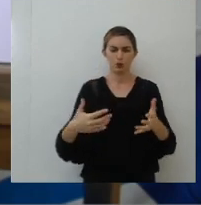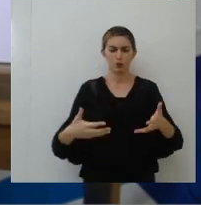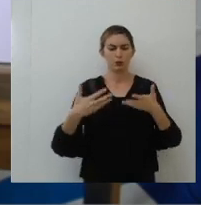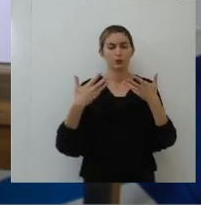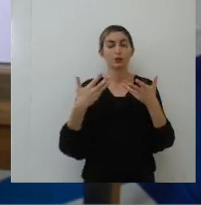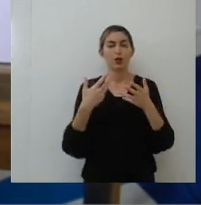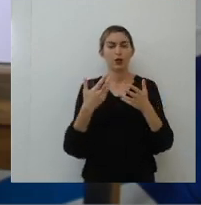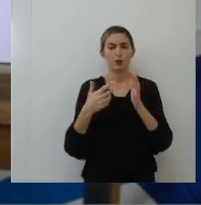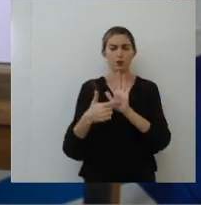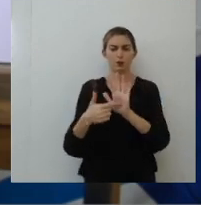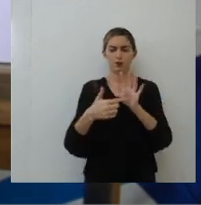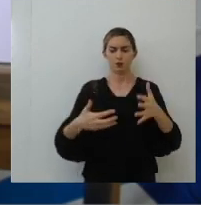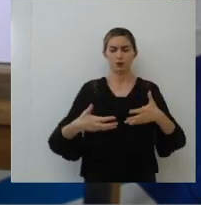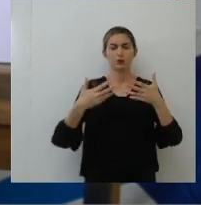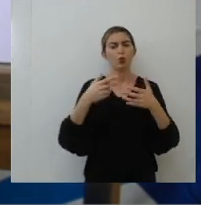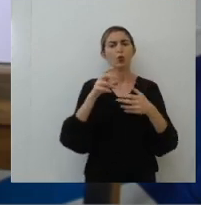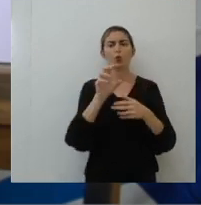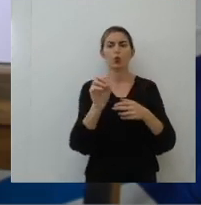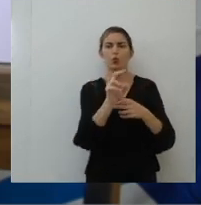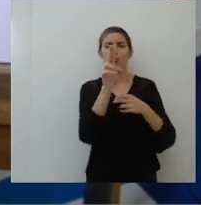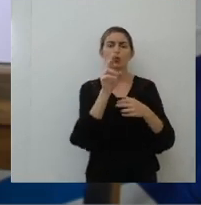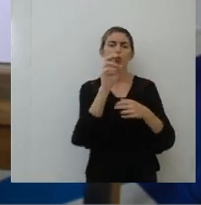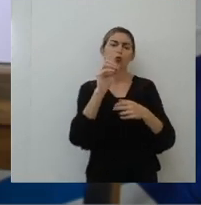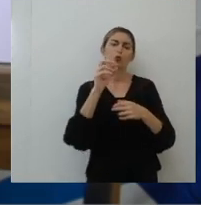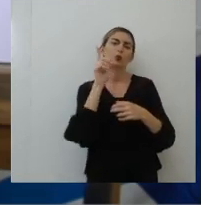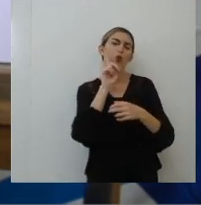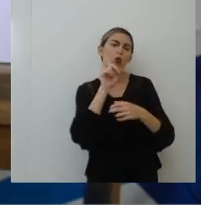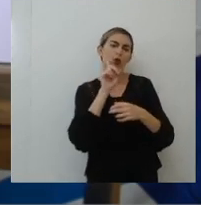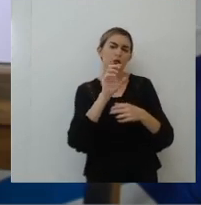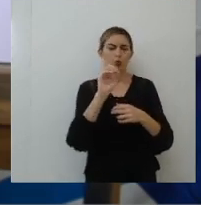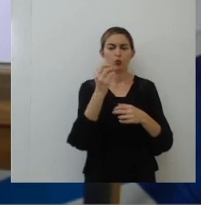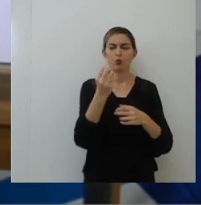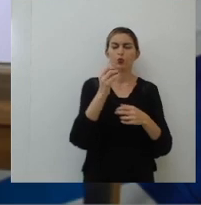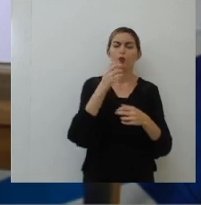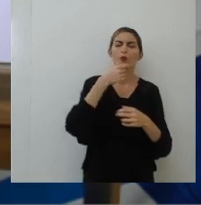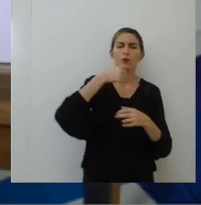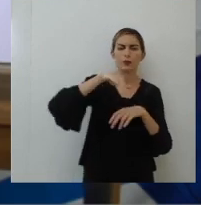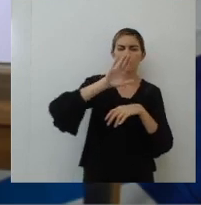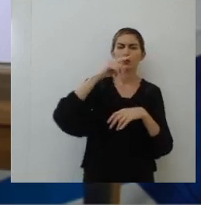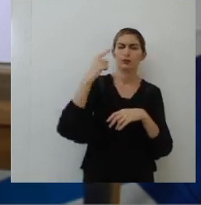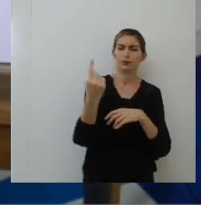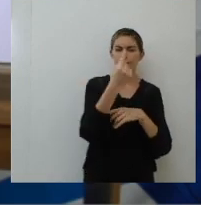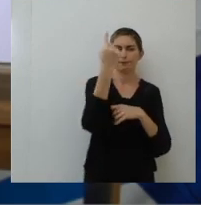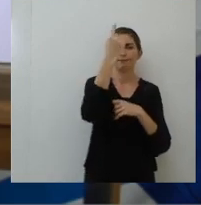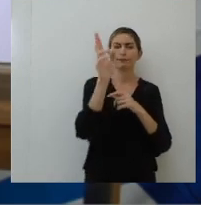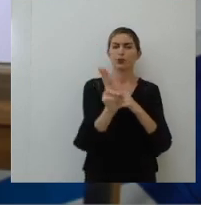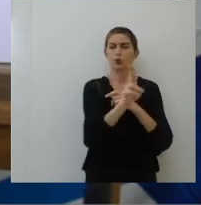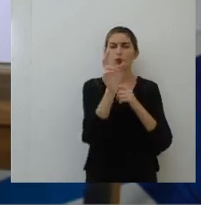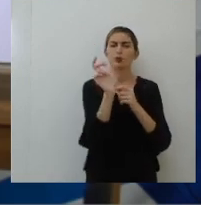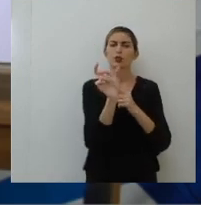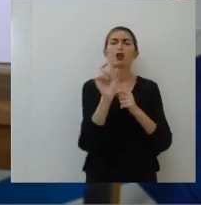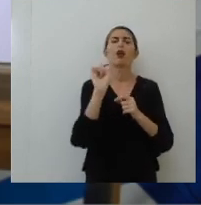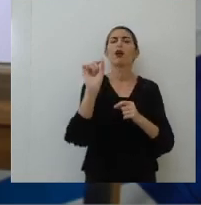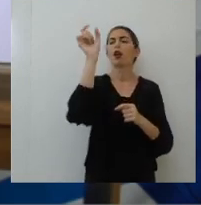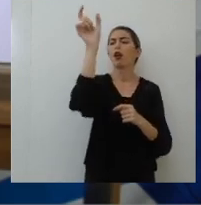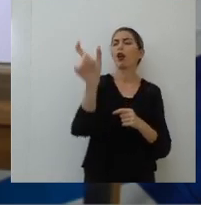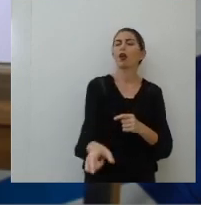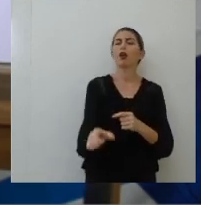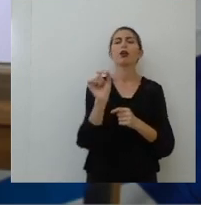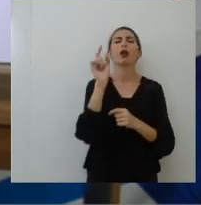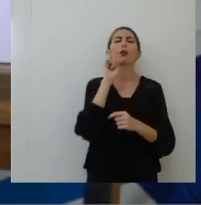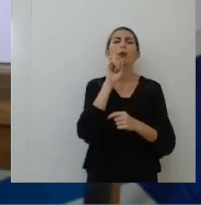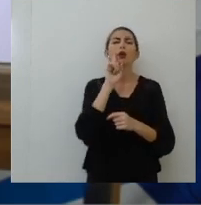Eu acho que quando você utiliza o moreno, o mais alto, você está utilizando aí, quem é esse moreno? Né?